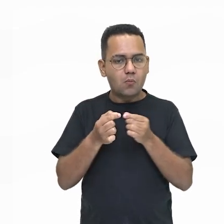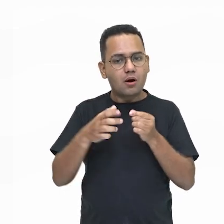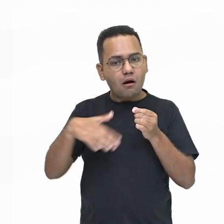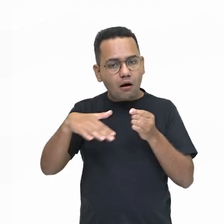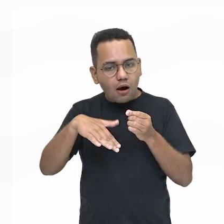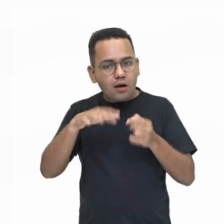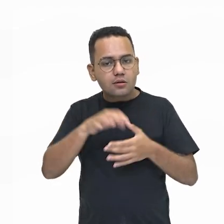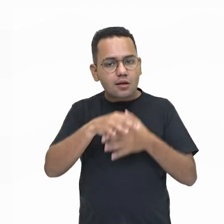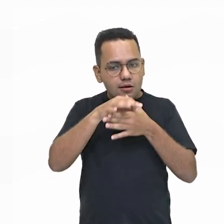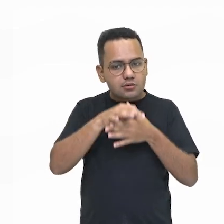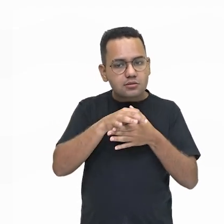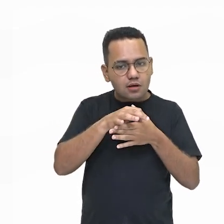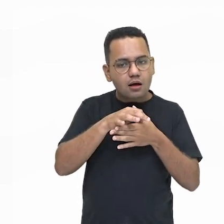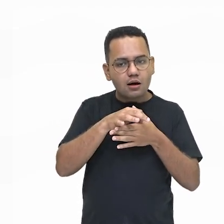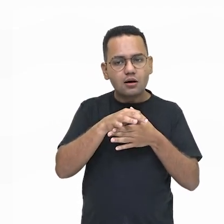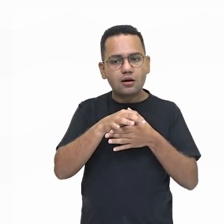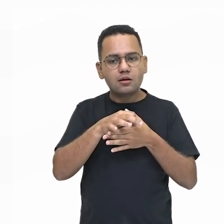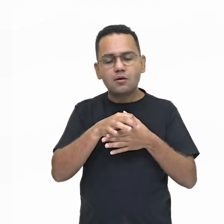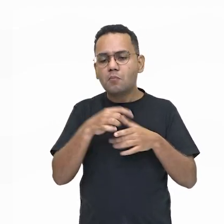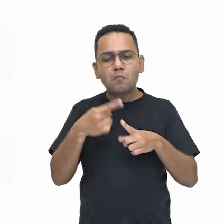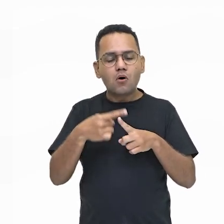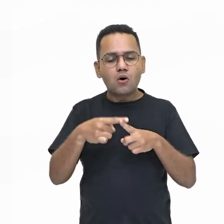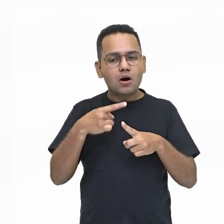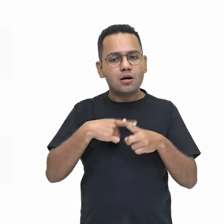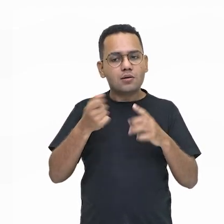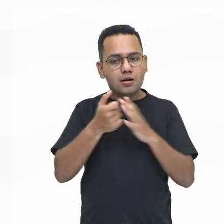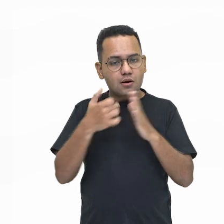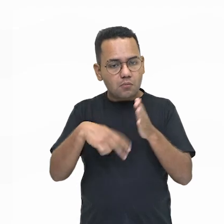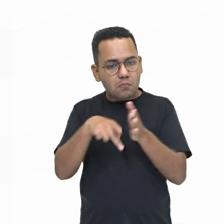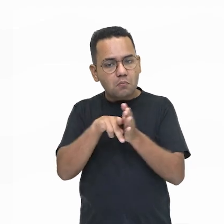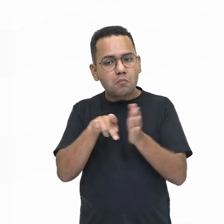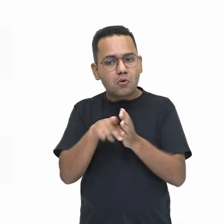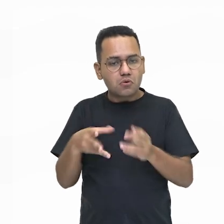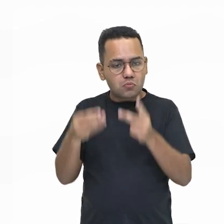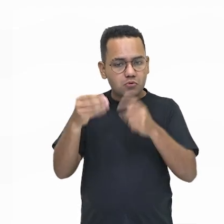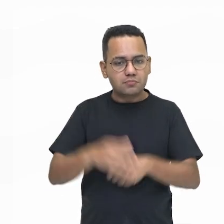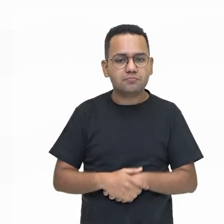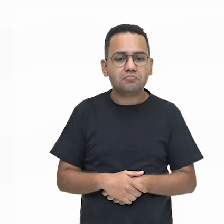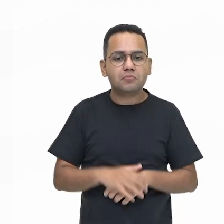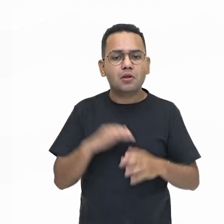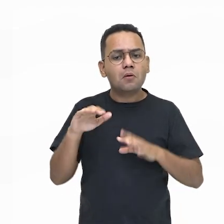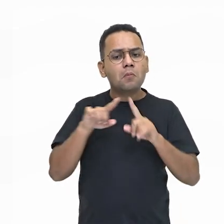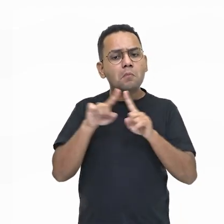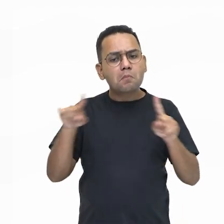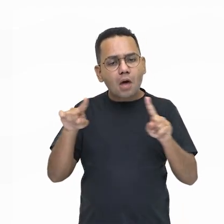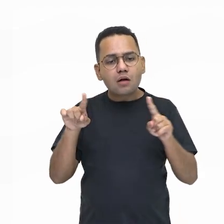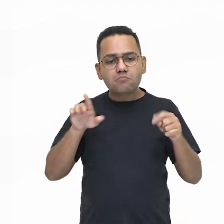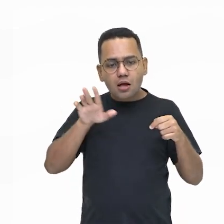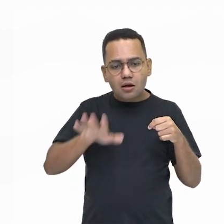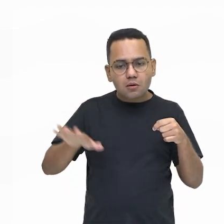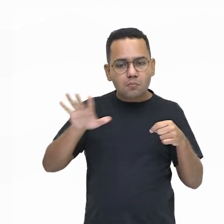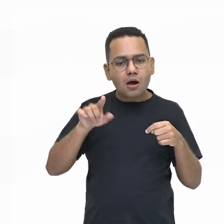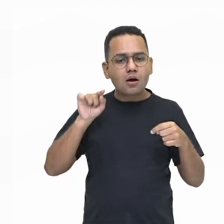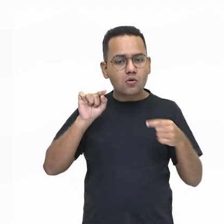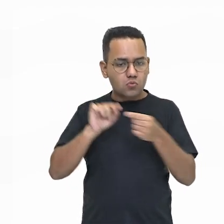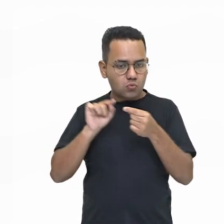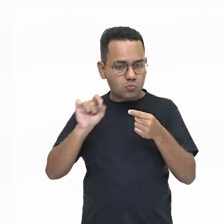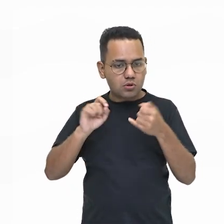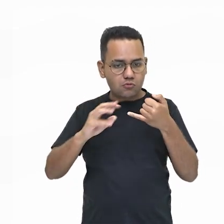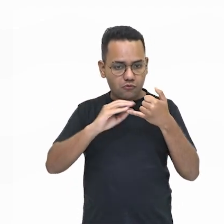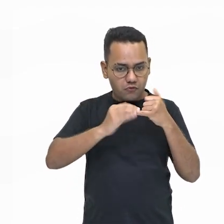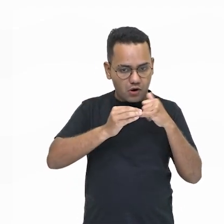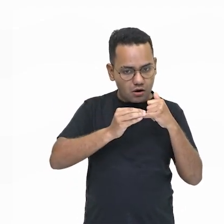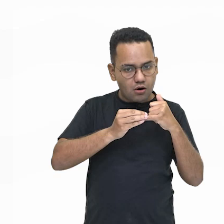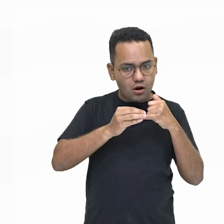para diabéticos, os feijões são agrupados com os carboidratos porque afetam a glicose no sangue da mesma